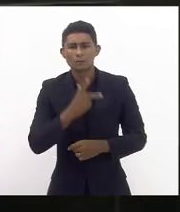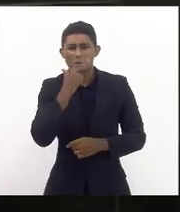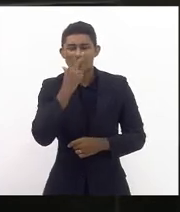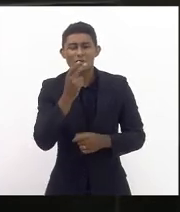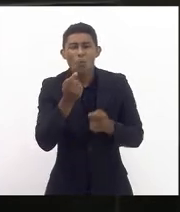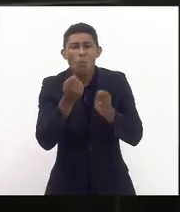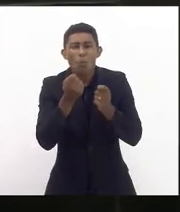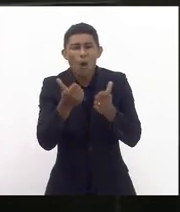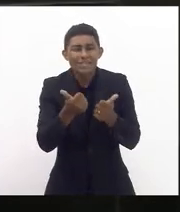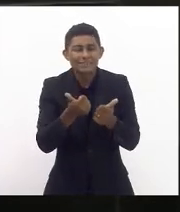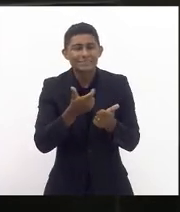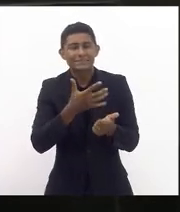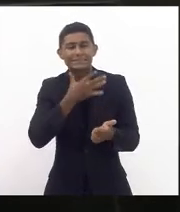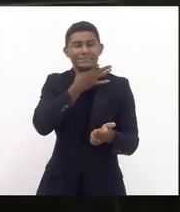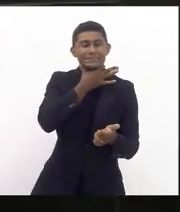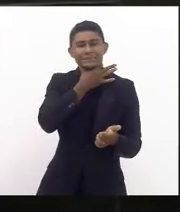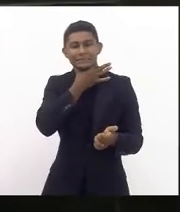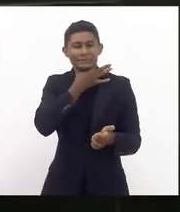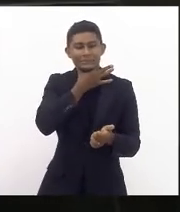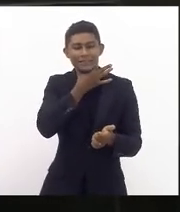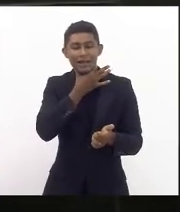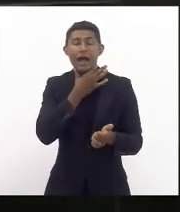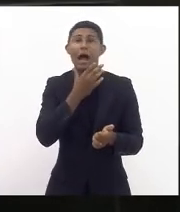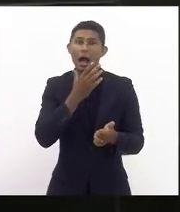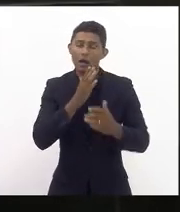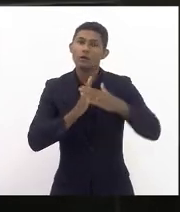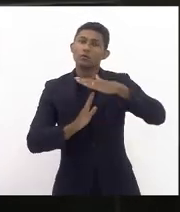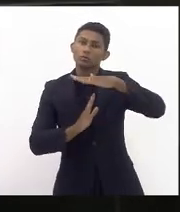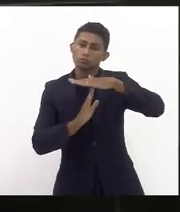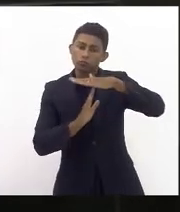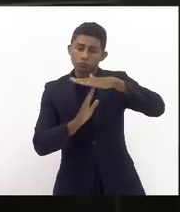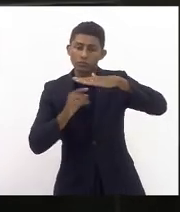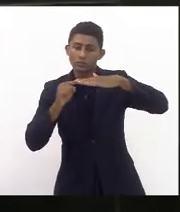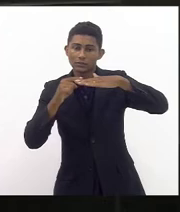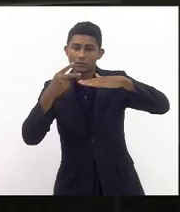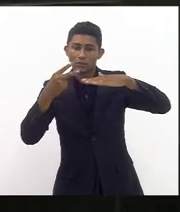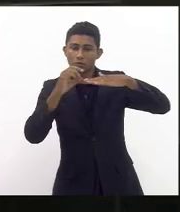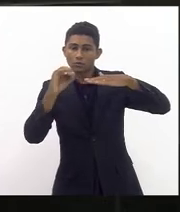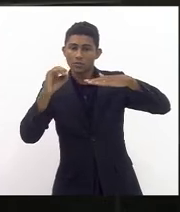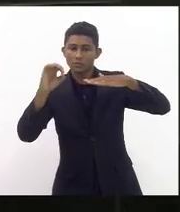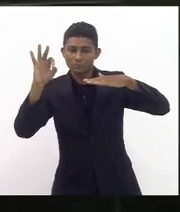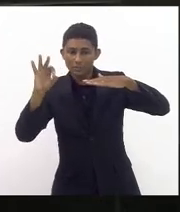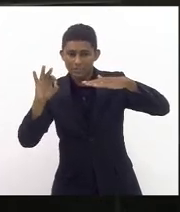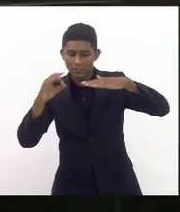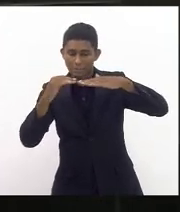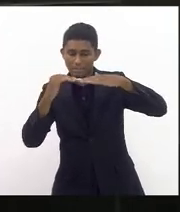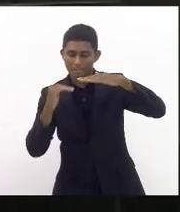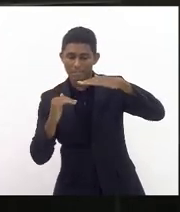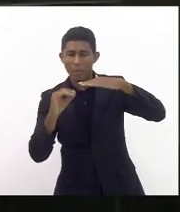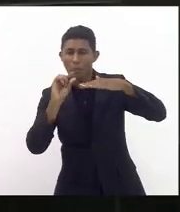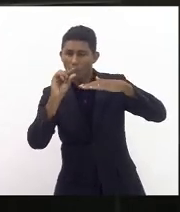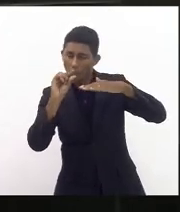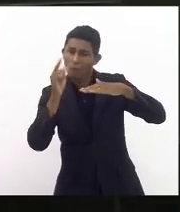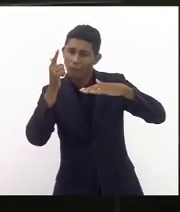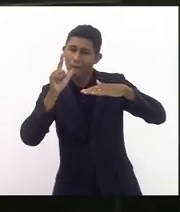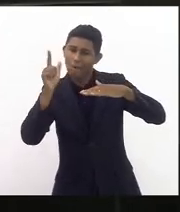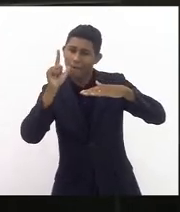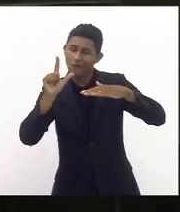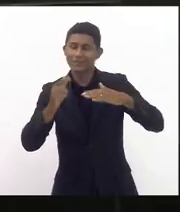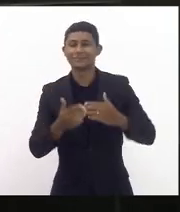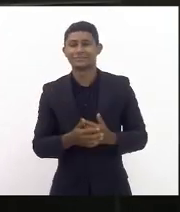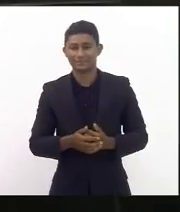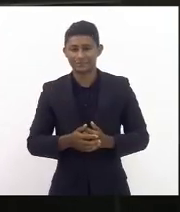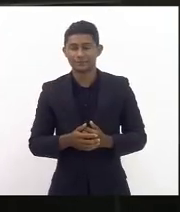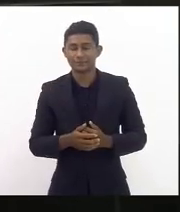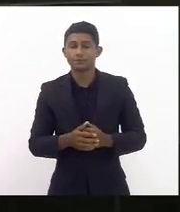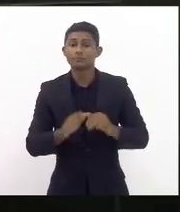sufocado, a estar dentro do parâmetro estabelecido pelo limite da lei de responsabilidade fiscal. É